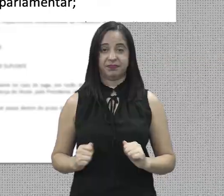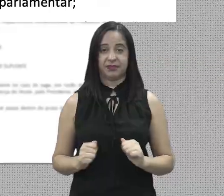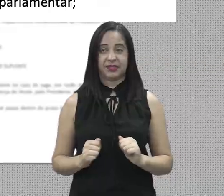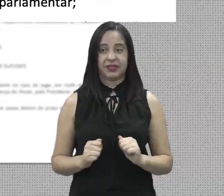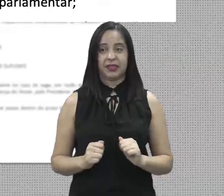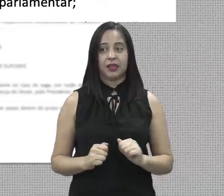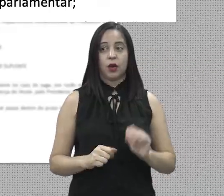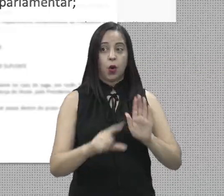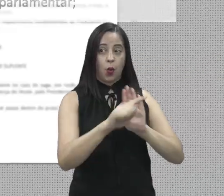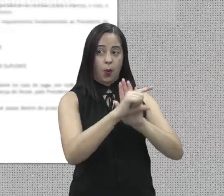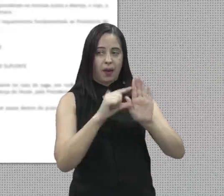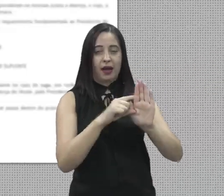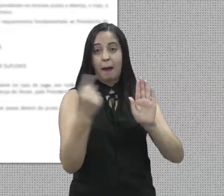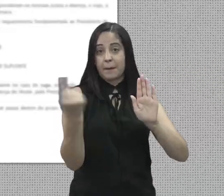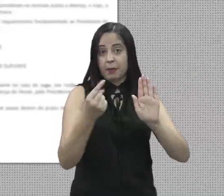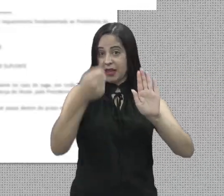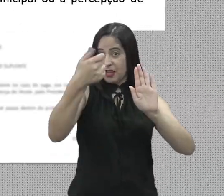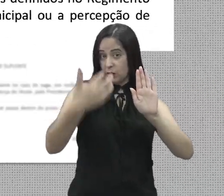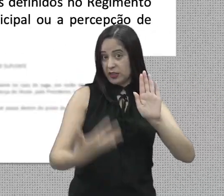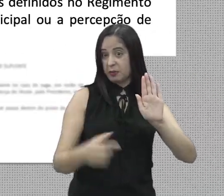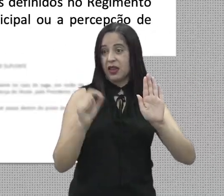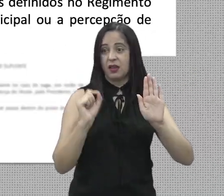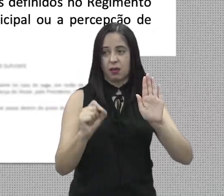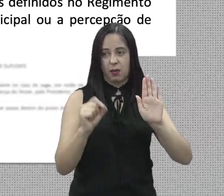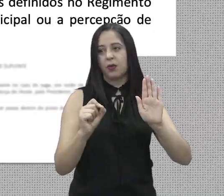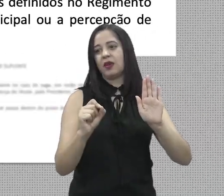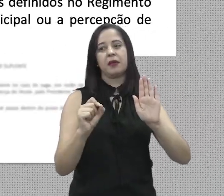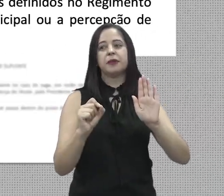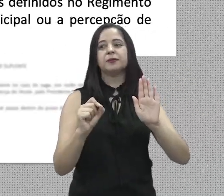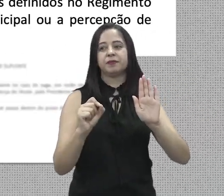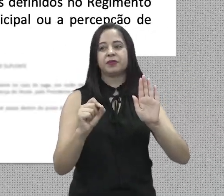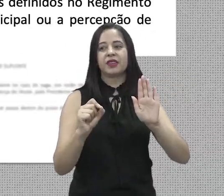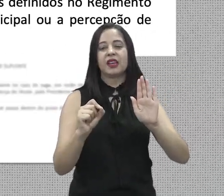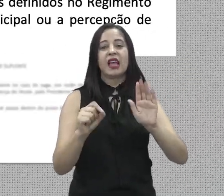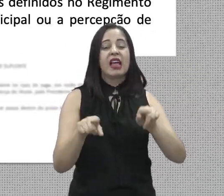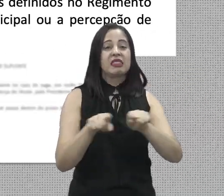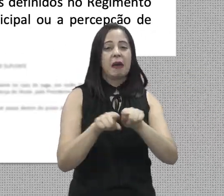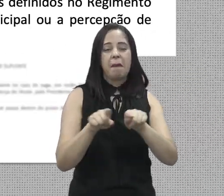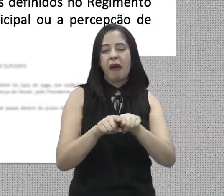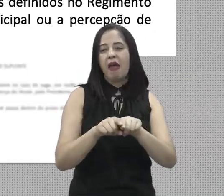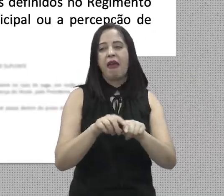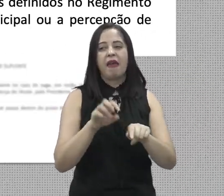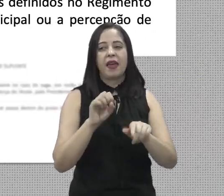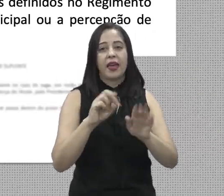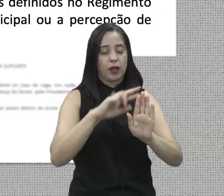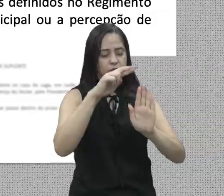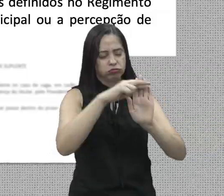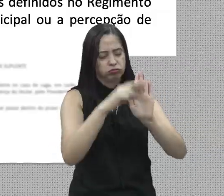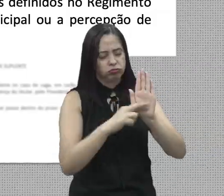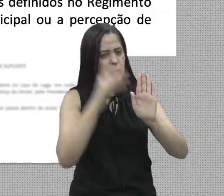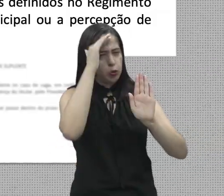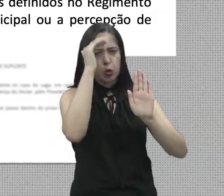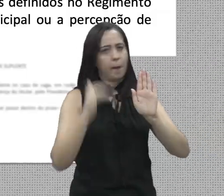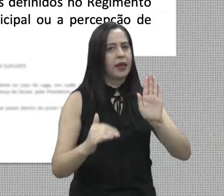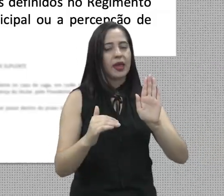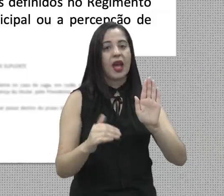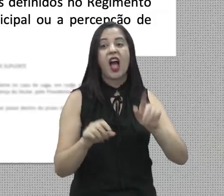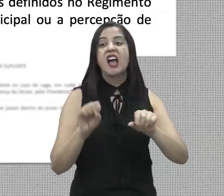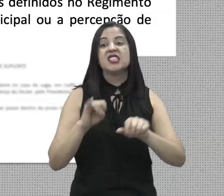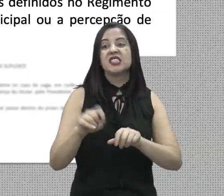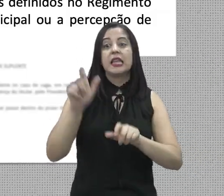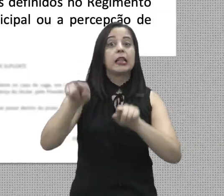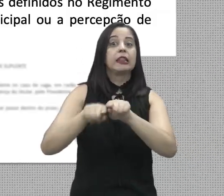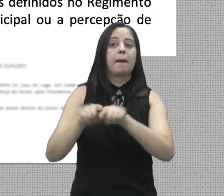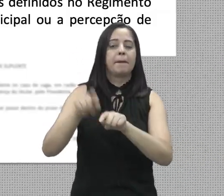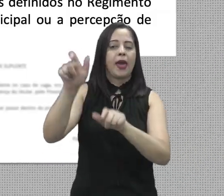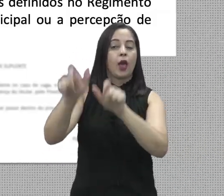o decoro parlamentar. O parágrafo 1º descreve como incompatível com o decoro, além dos casos definidos no regimento interno,